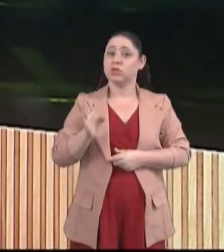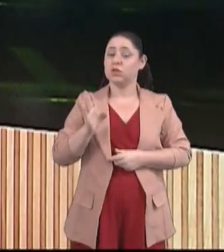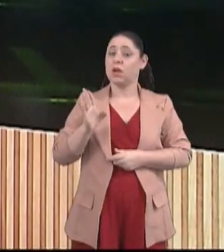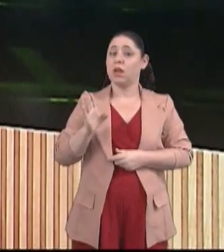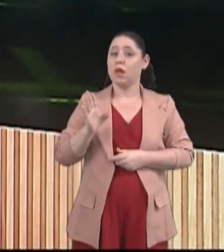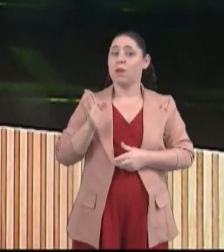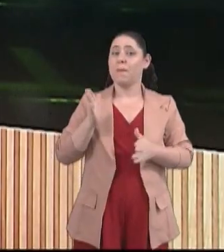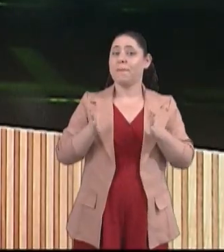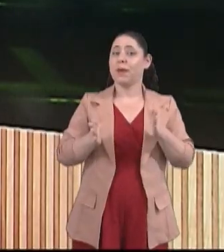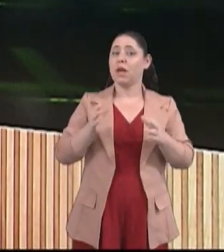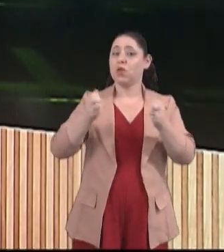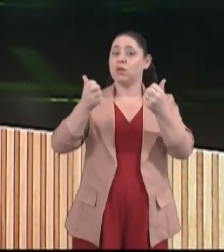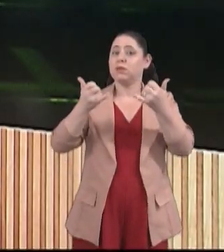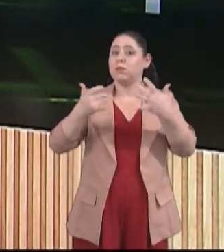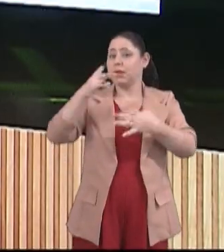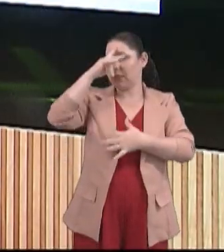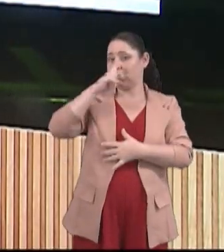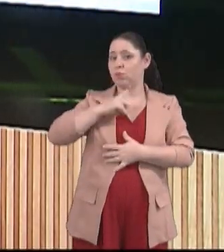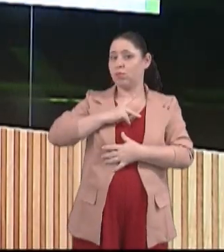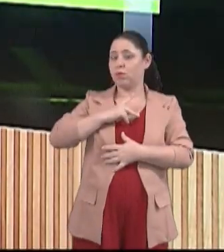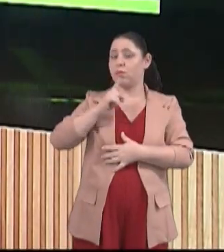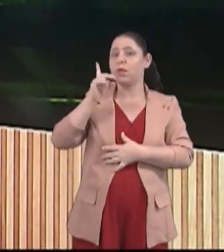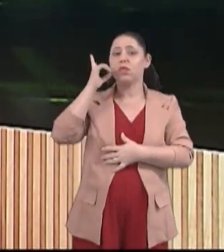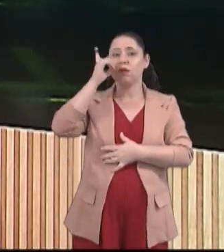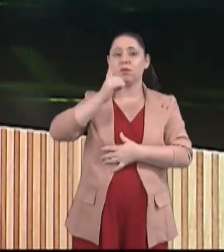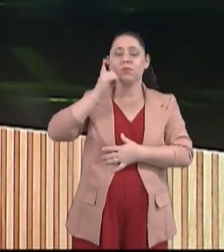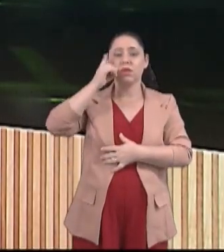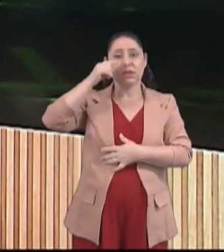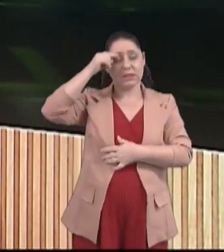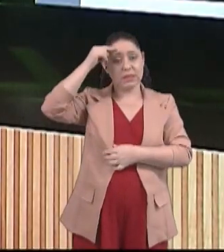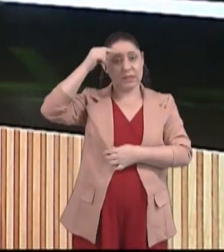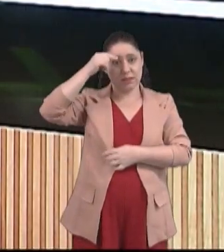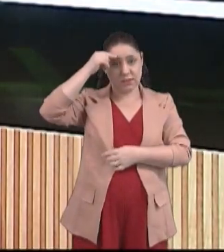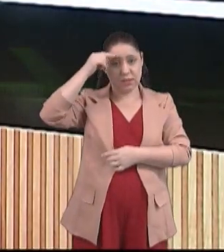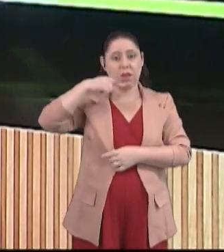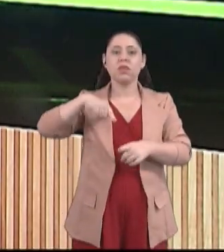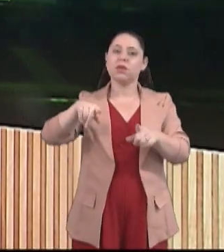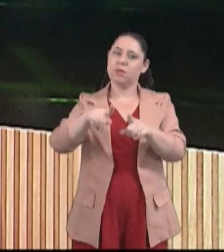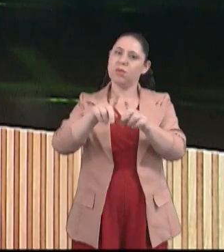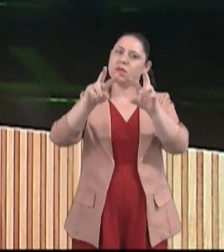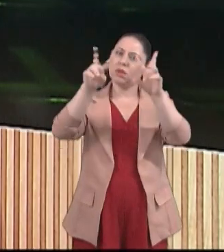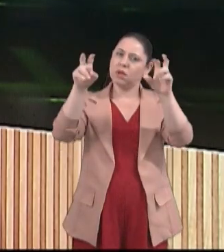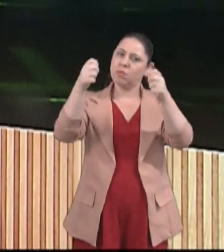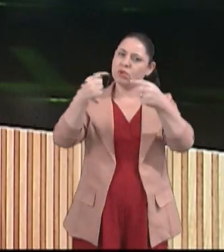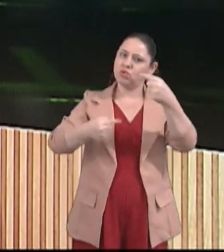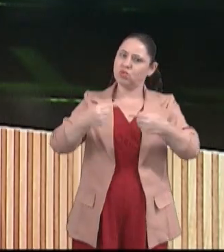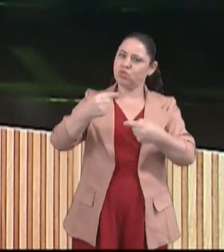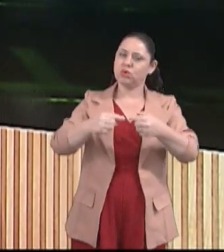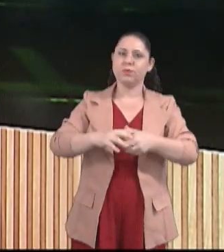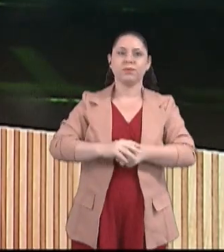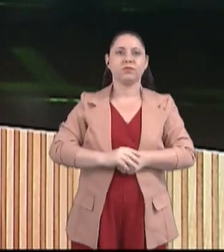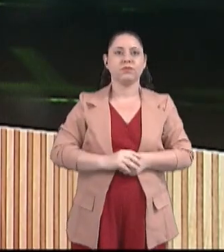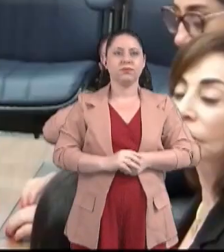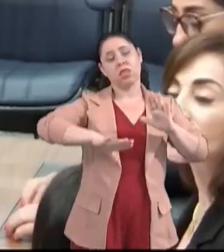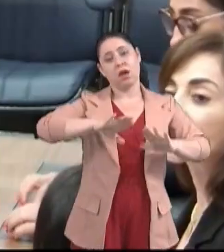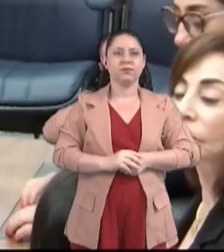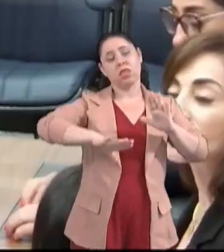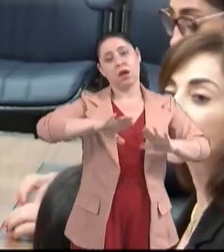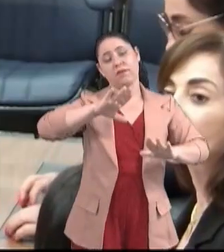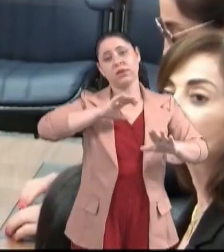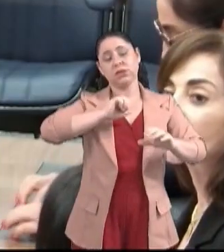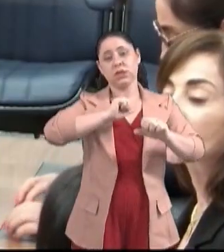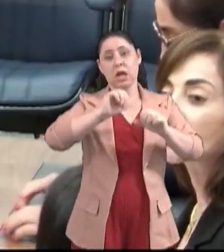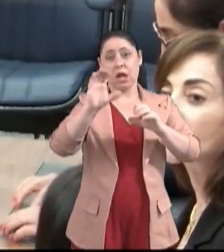Já na etapa das explicações pessoais, o deputado Zé Teixeira também falou sobre esse assunto.